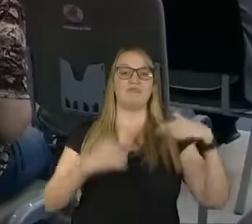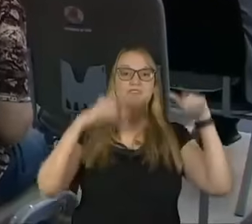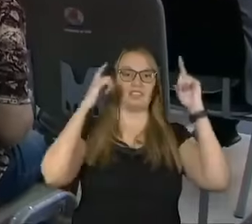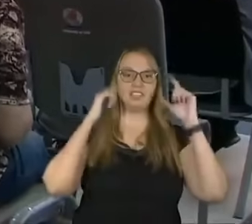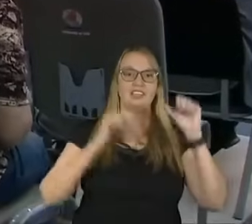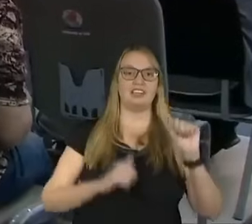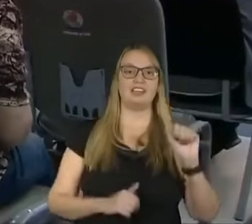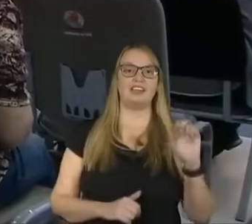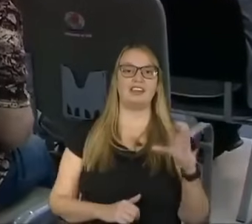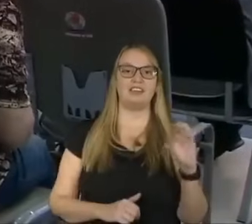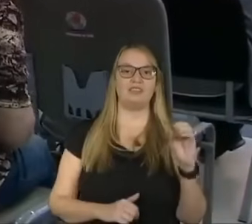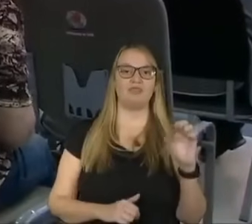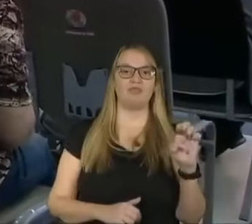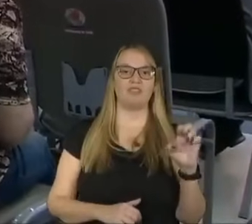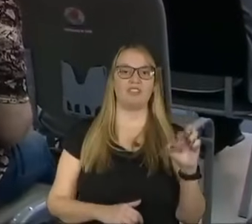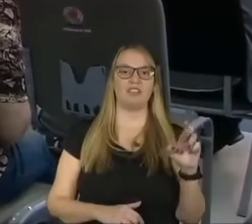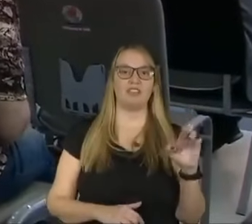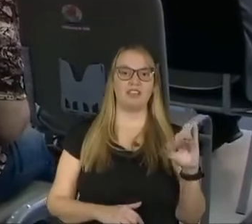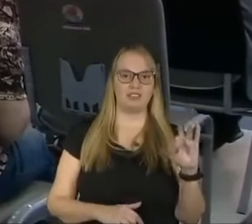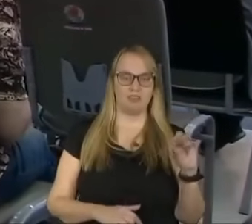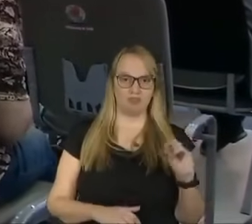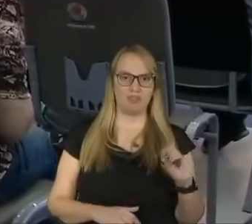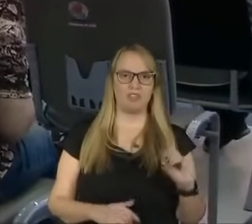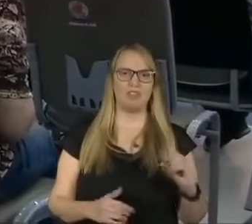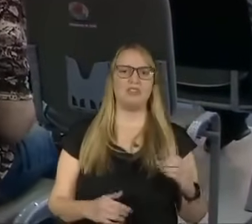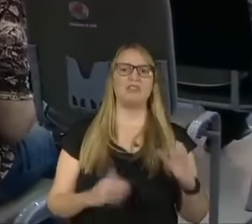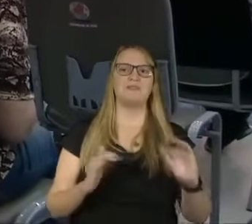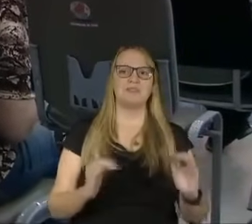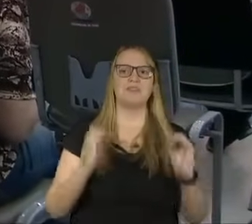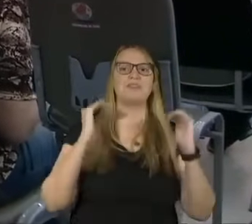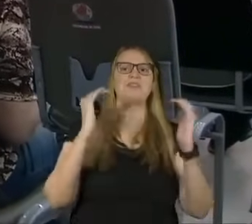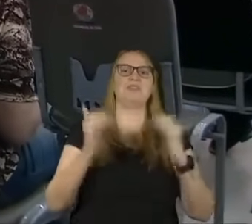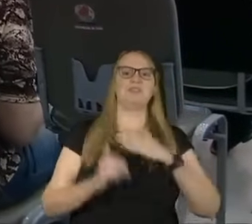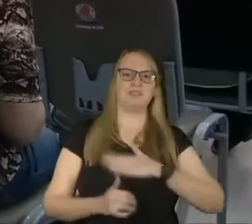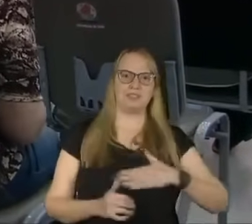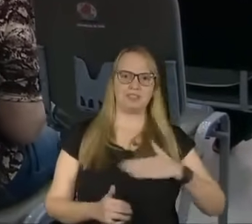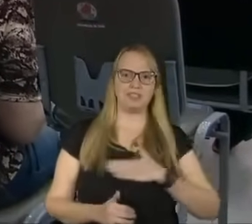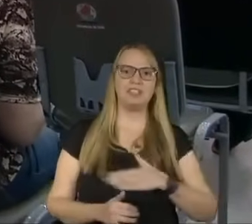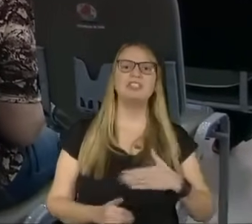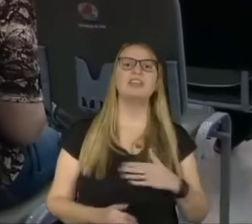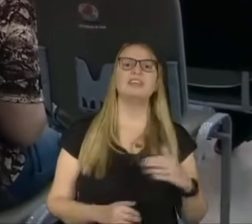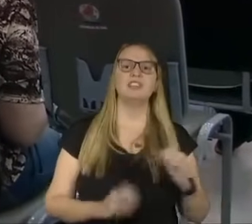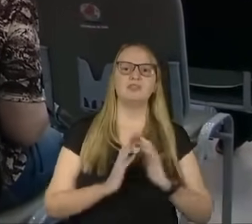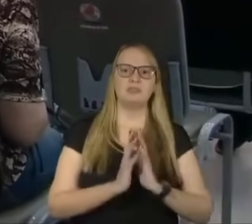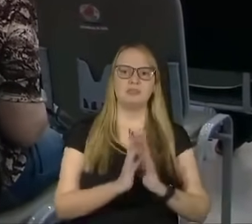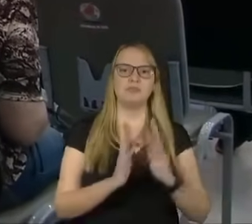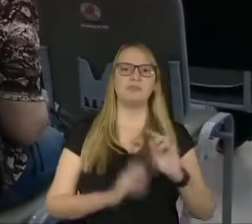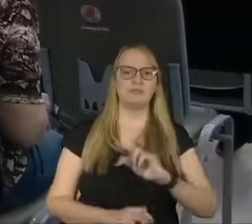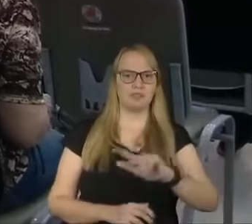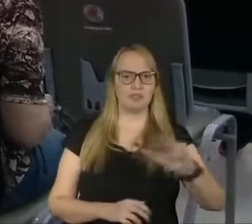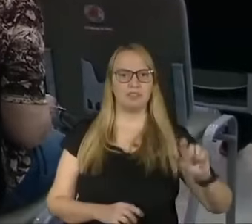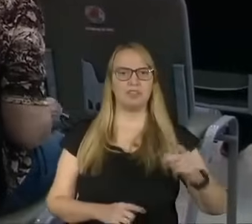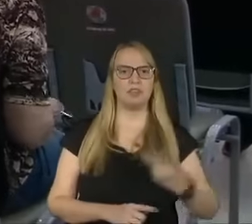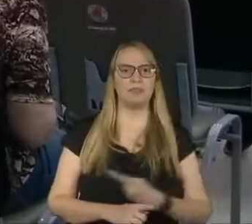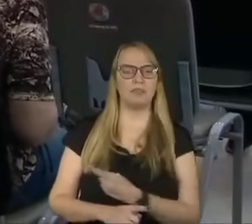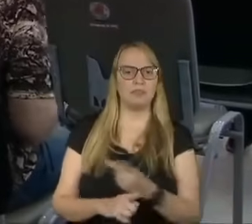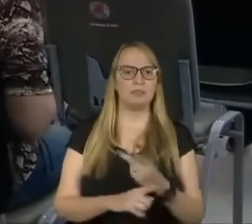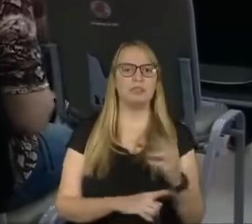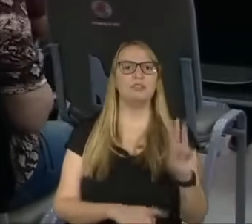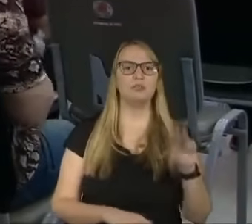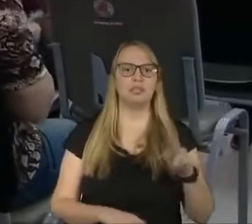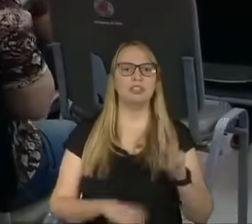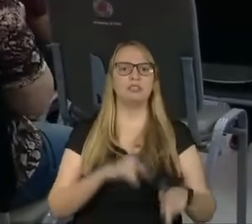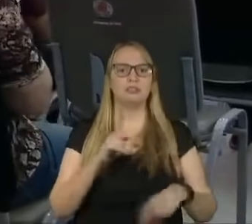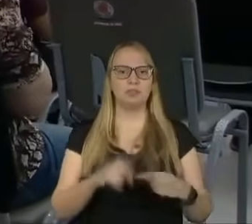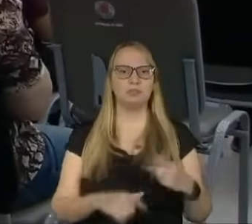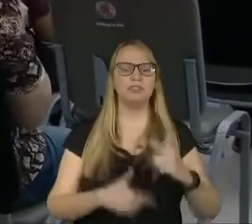judeus agradável para com a multidão de seu seus irmãos procurando o bem do seu povo e trabalhando